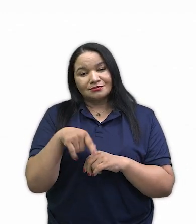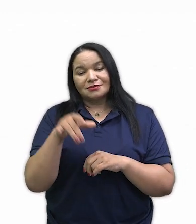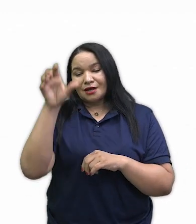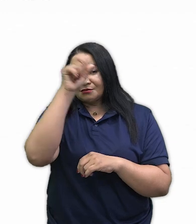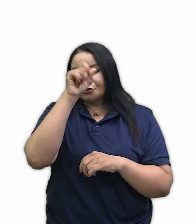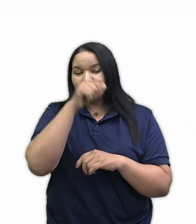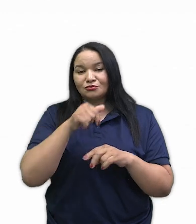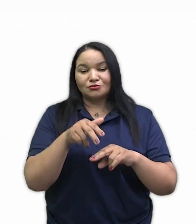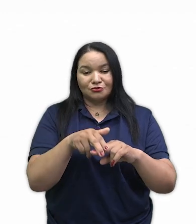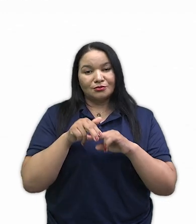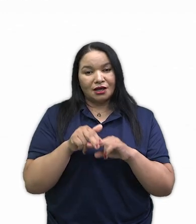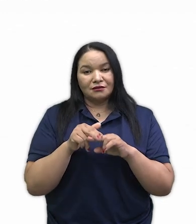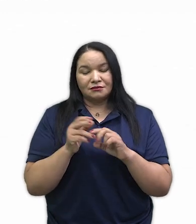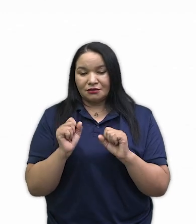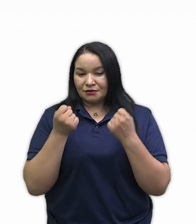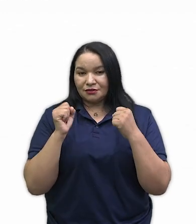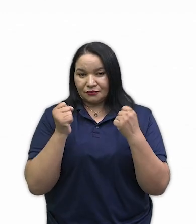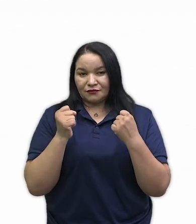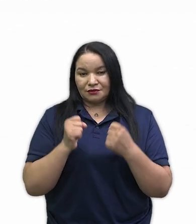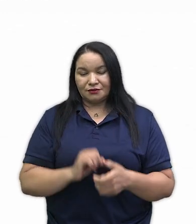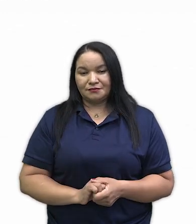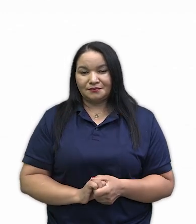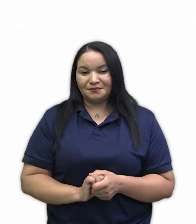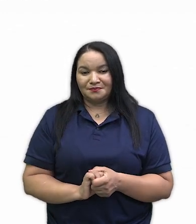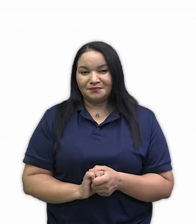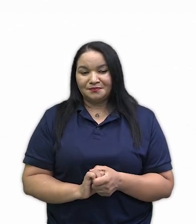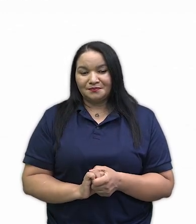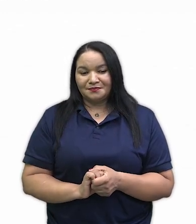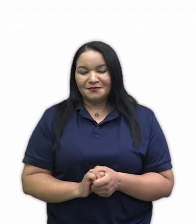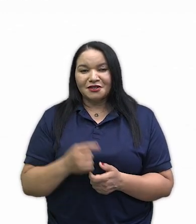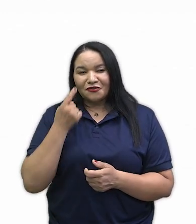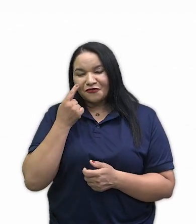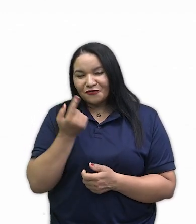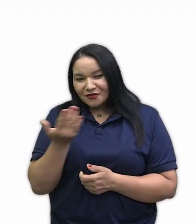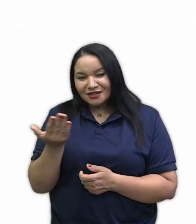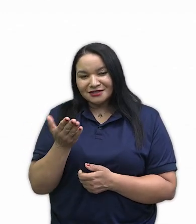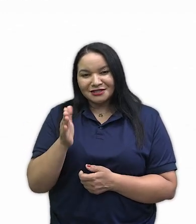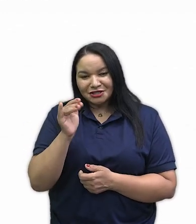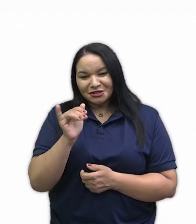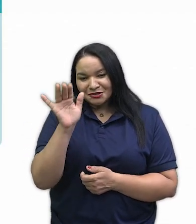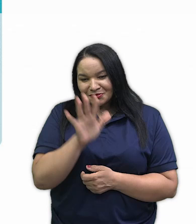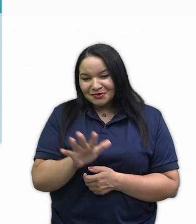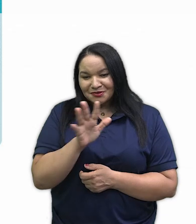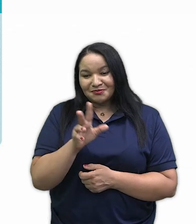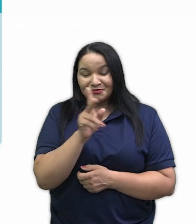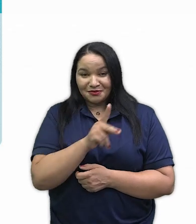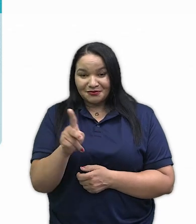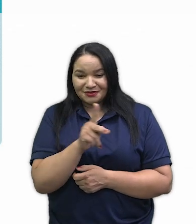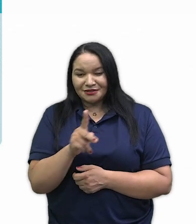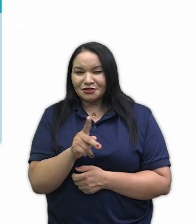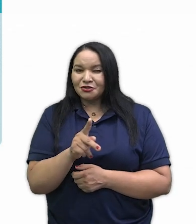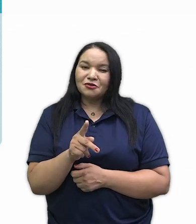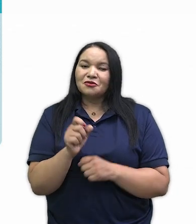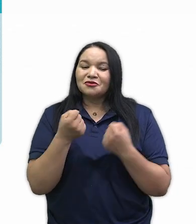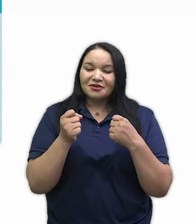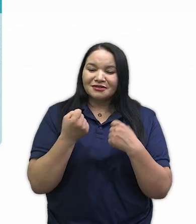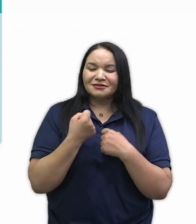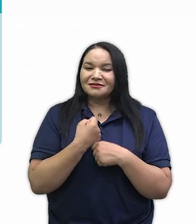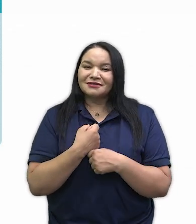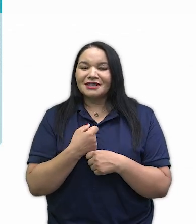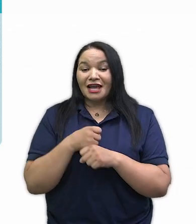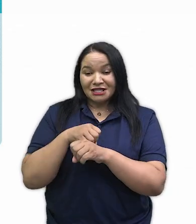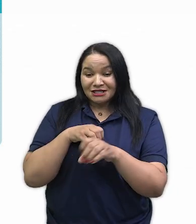por meio da educação física, tá bom? Olha só essa imagem aqui, ó. A professora de educação física